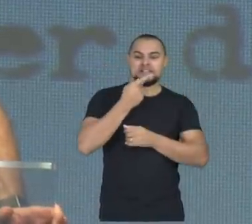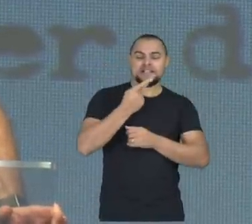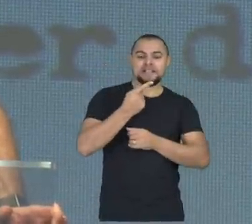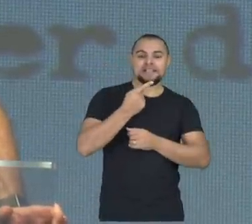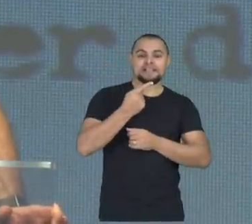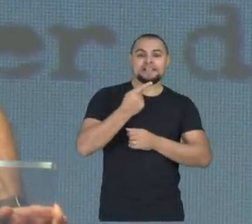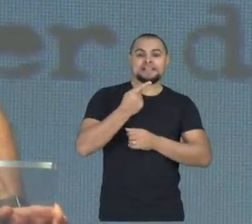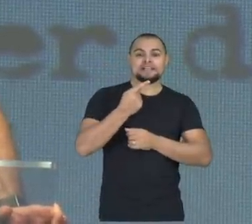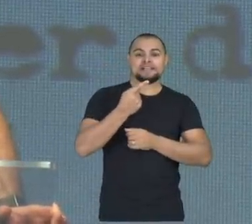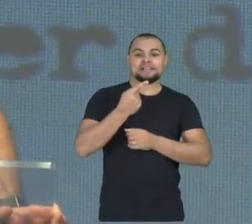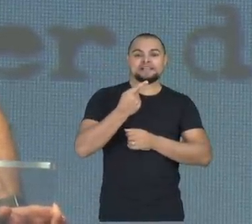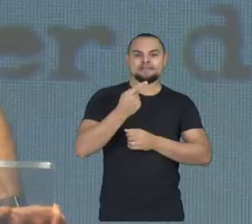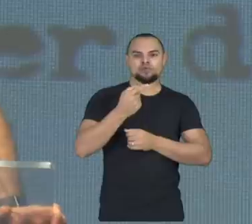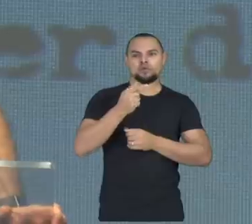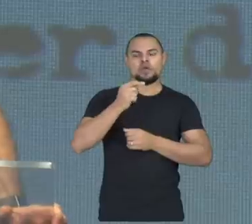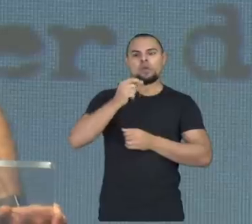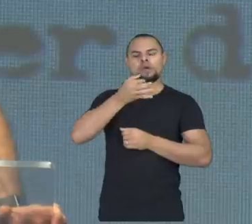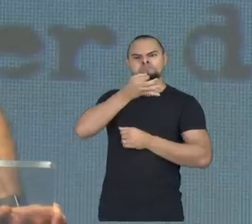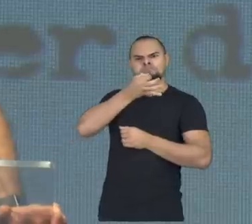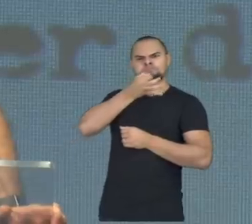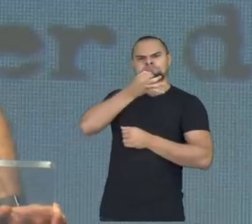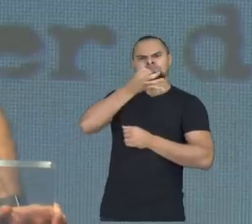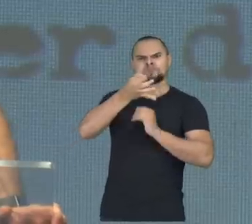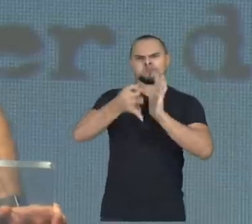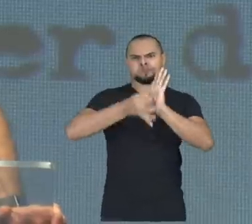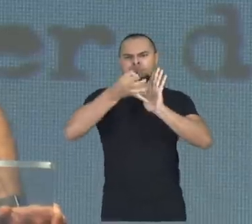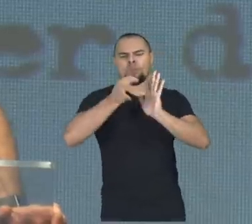e aqui não é uma crítica a ninguém, que eu só tive